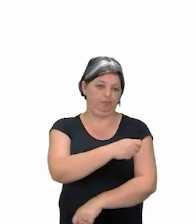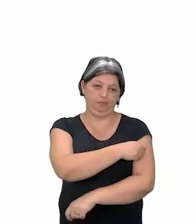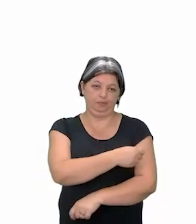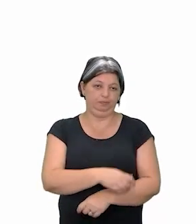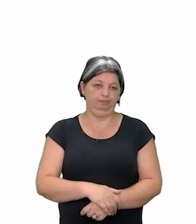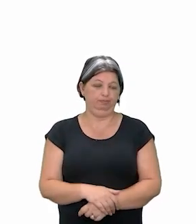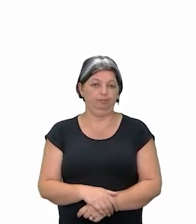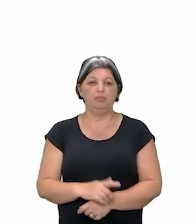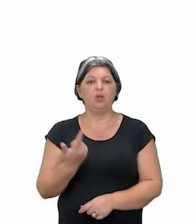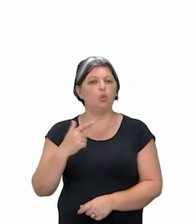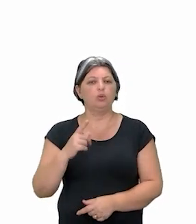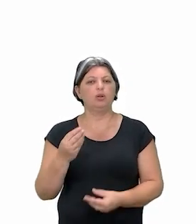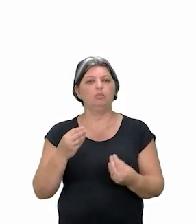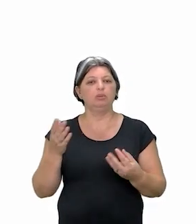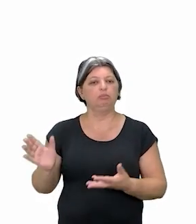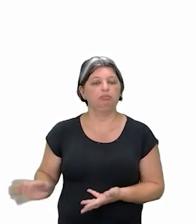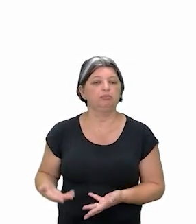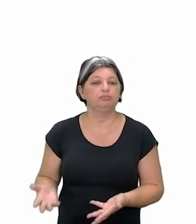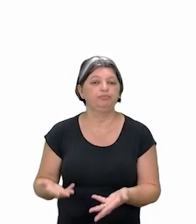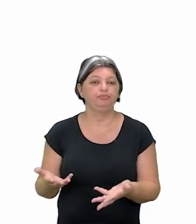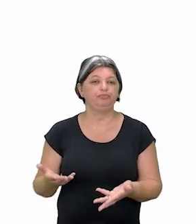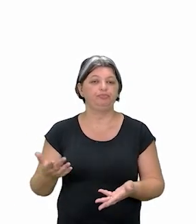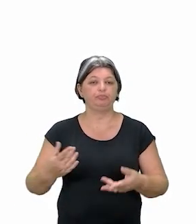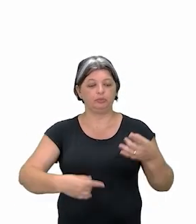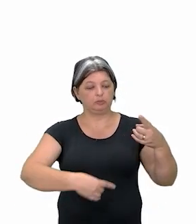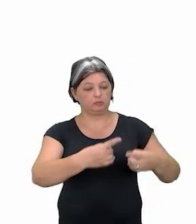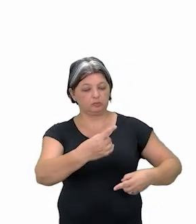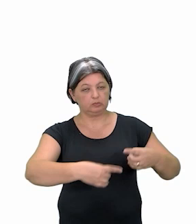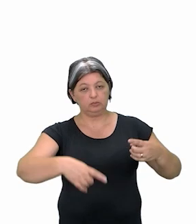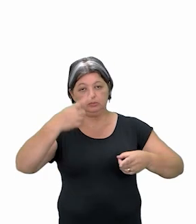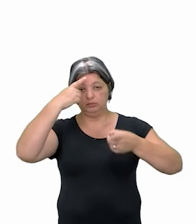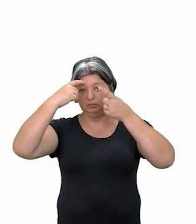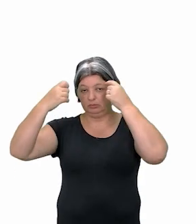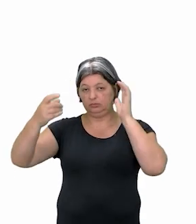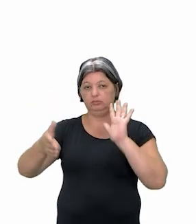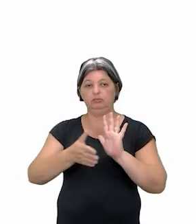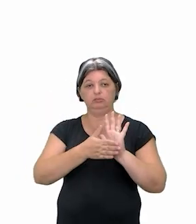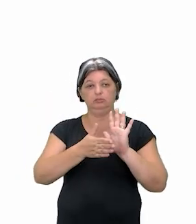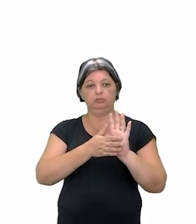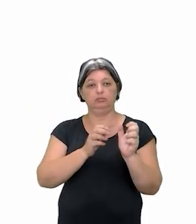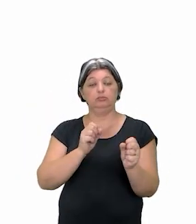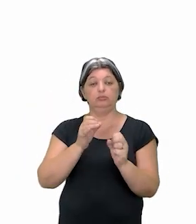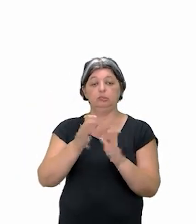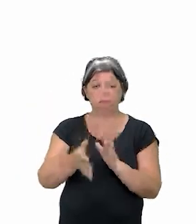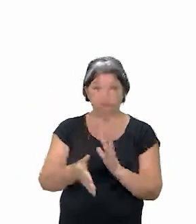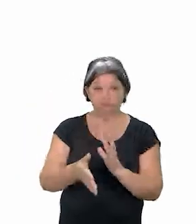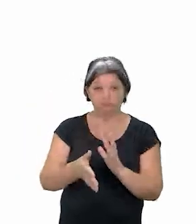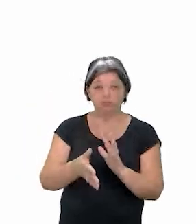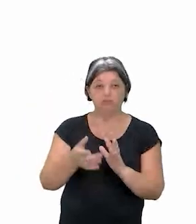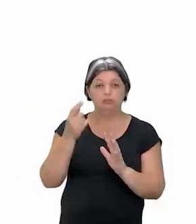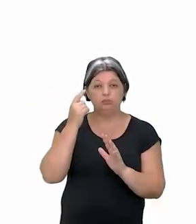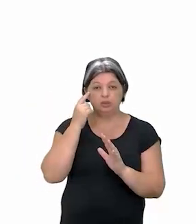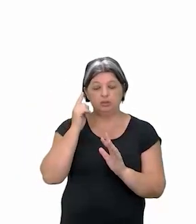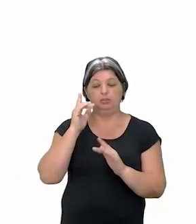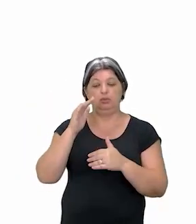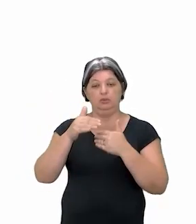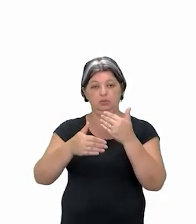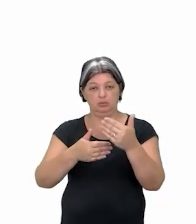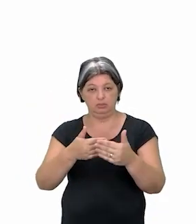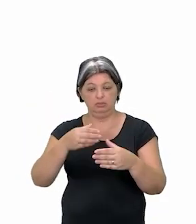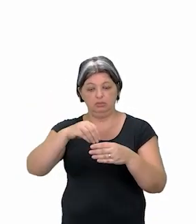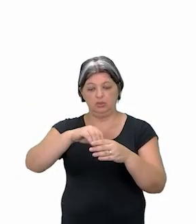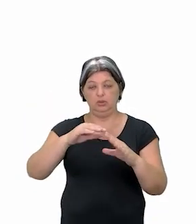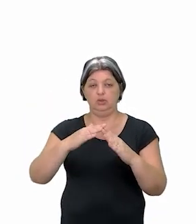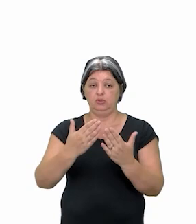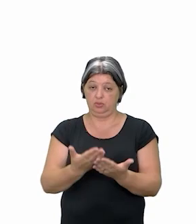vai incentivar também o debate de ideias, propostas de ações, né, diferenciadas ali na escola, e